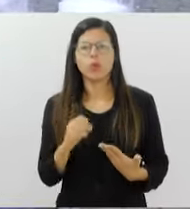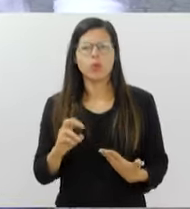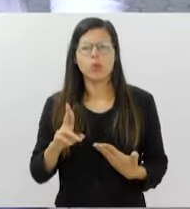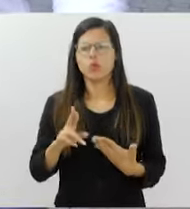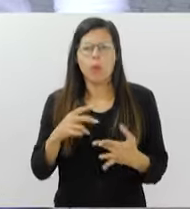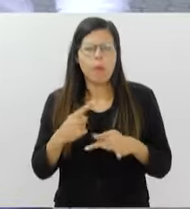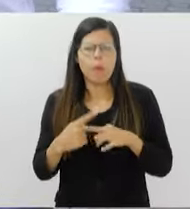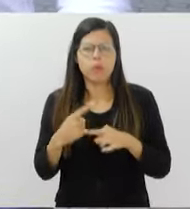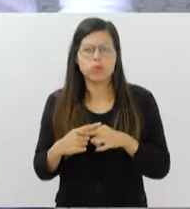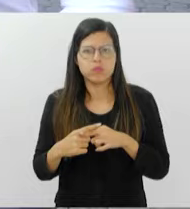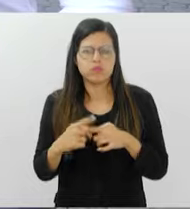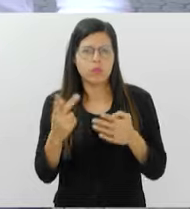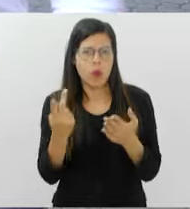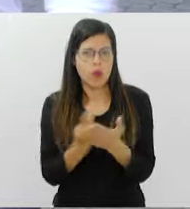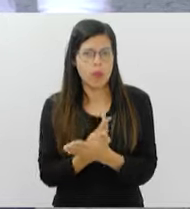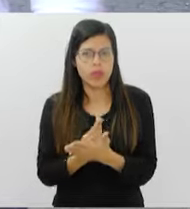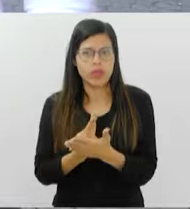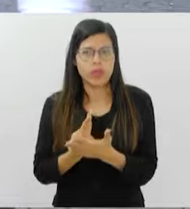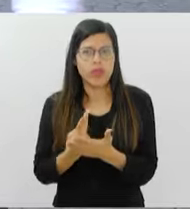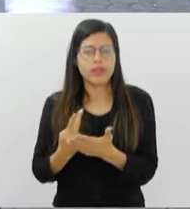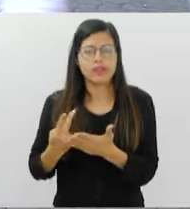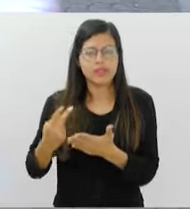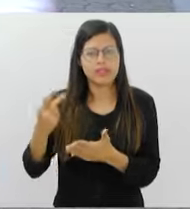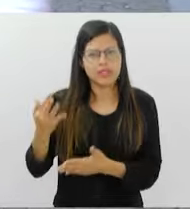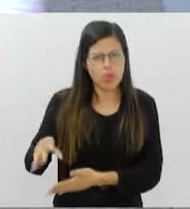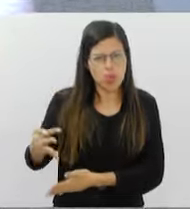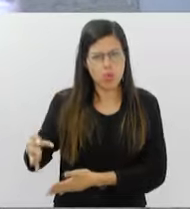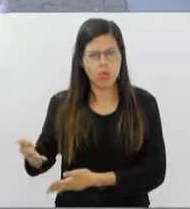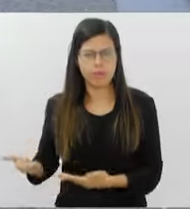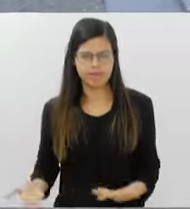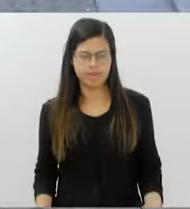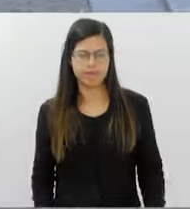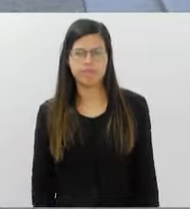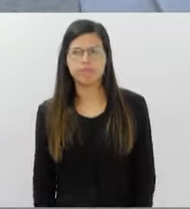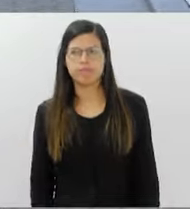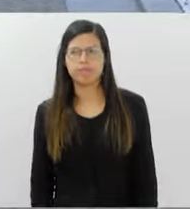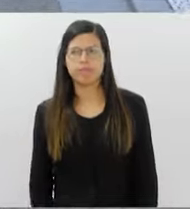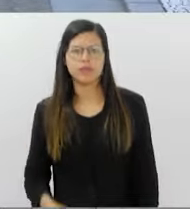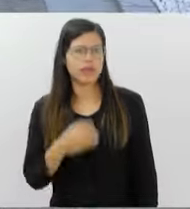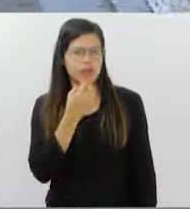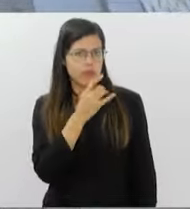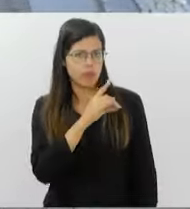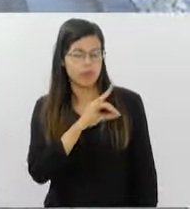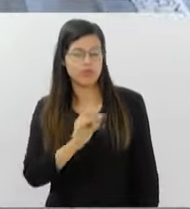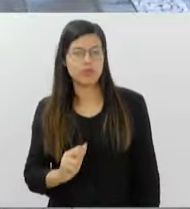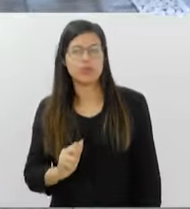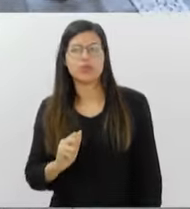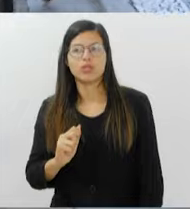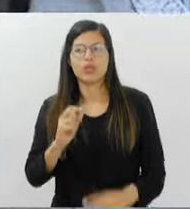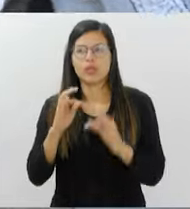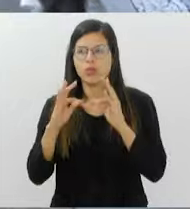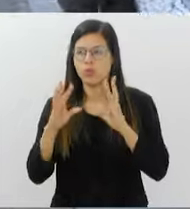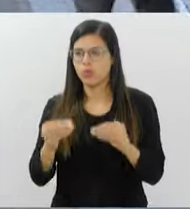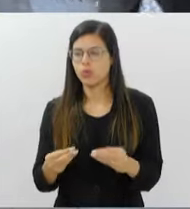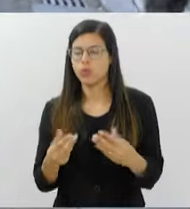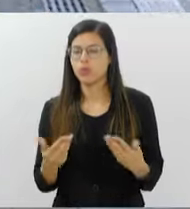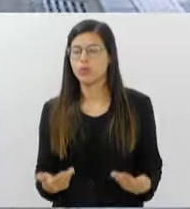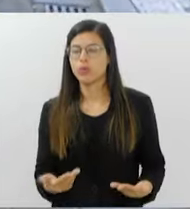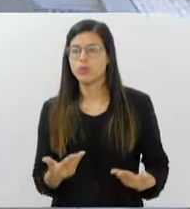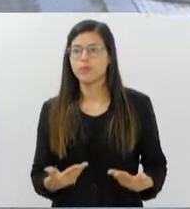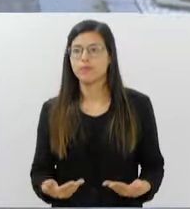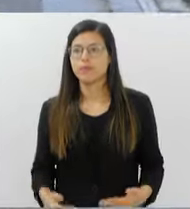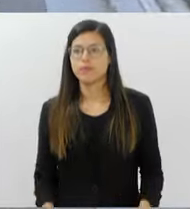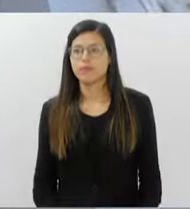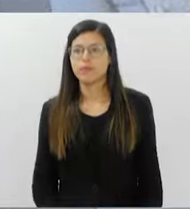causas desses sintomas relacionados à dor na coluna? Bom dia. Bom dia, Paulo. Bom dia, Vicente, a todos. Então, Paulo,